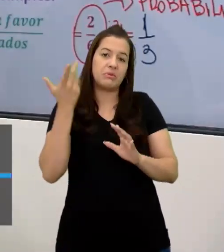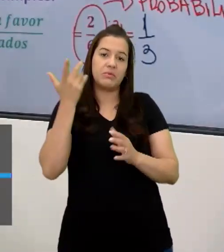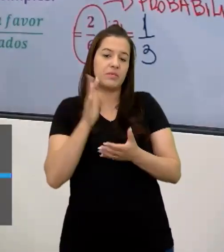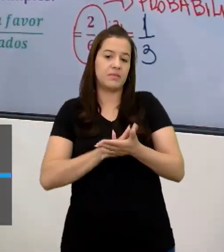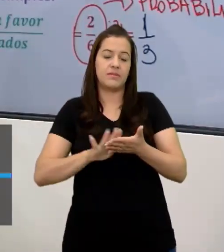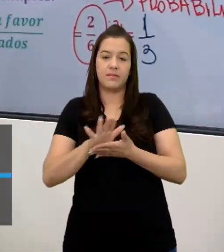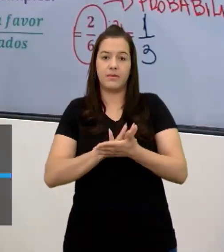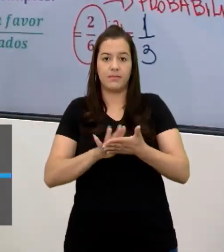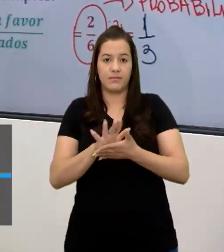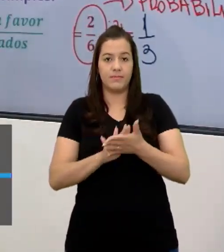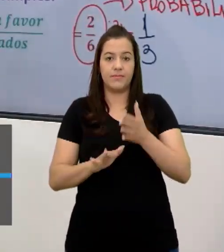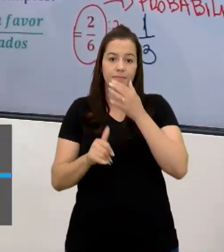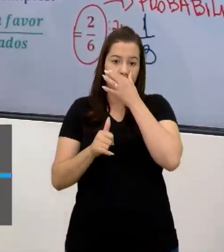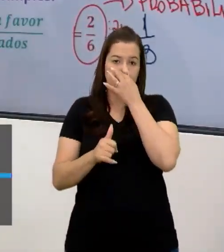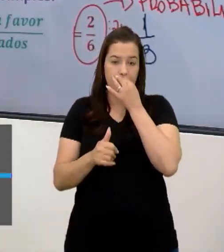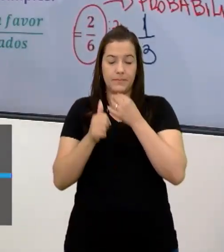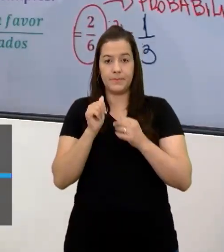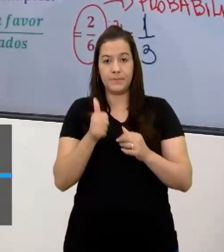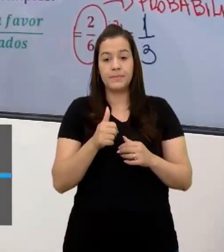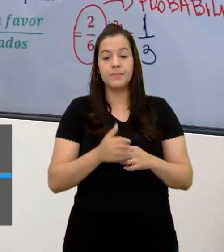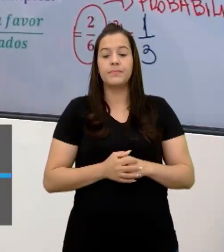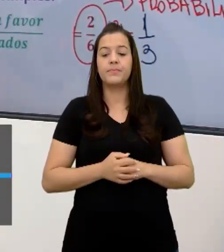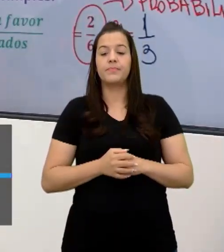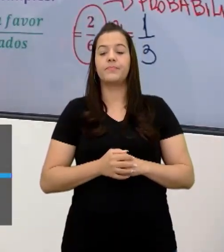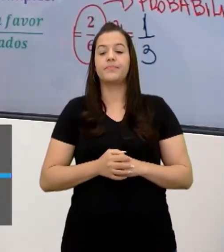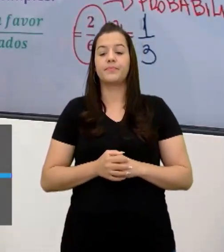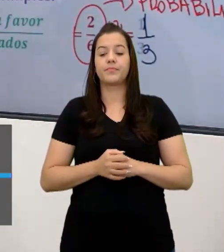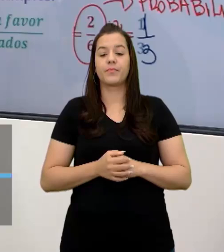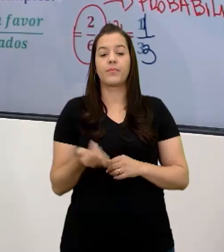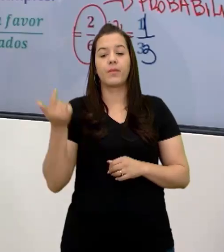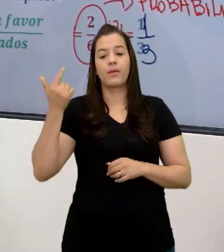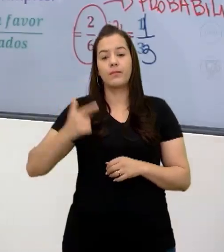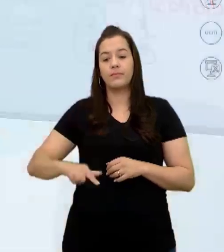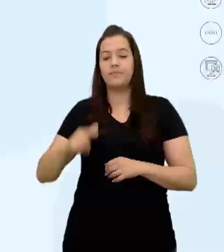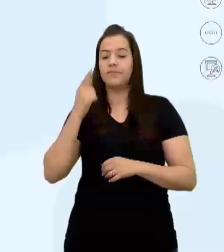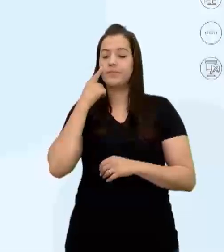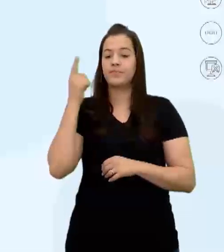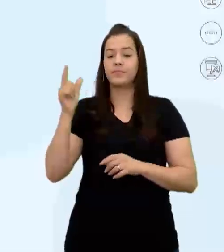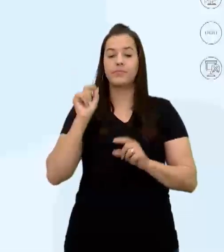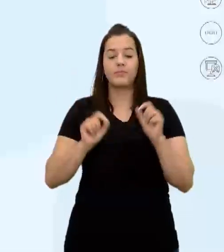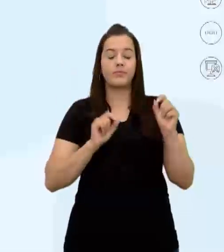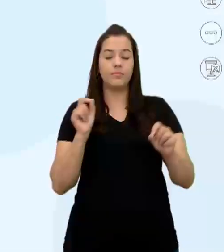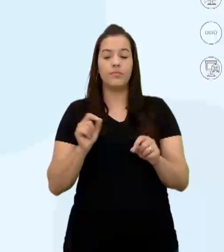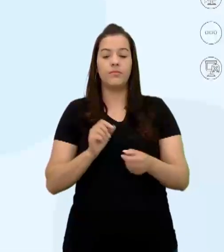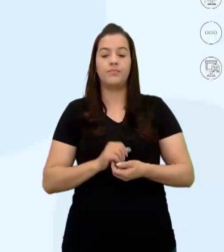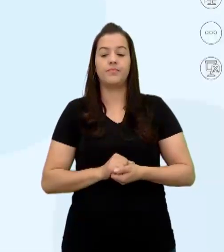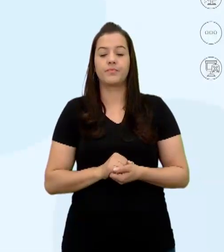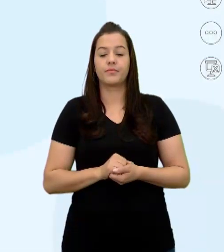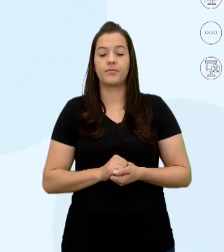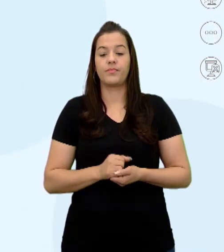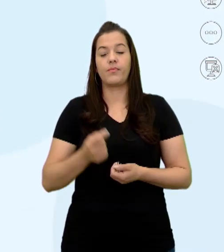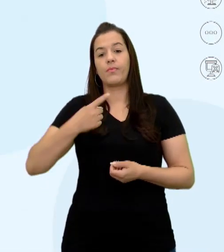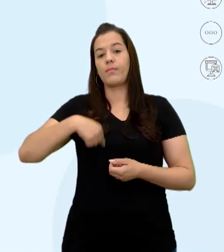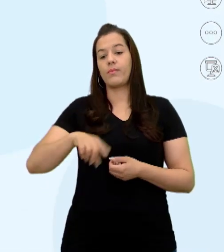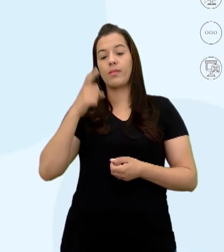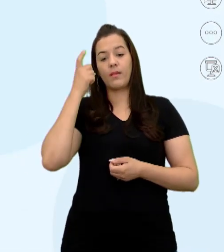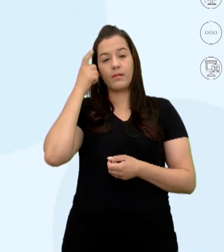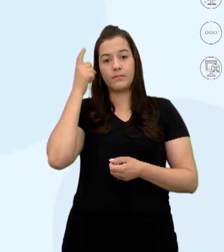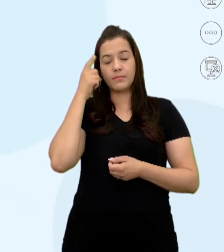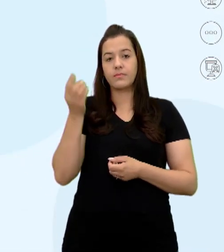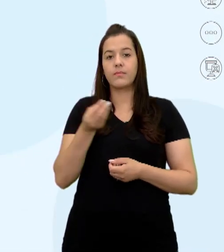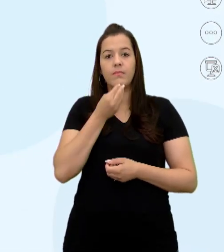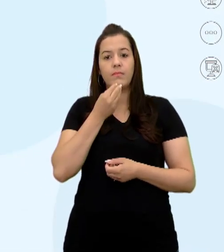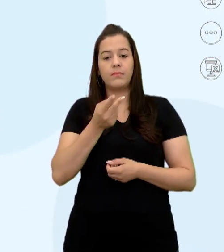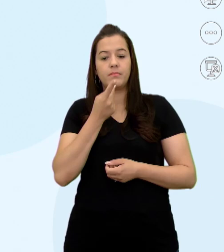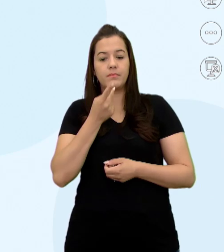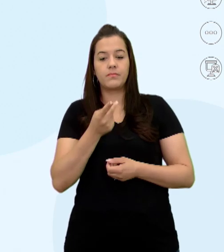nenhuma vez. Tá certo? Vamos lá. E aí, Osmar, que mais que eu tenho aí, ó? Pensando nessa ideia aí da probabilidade,